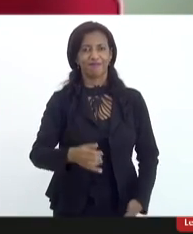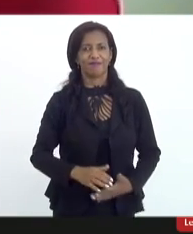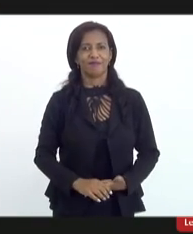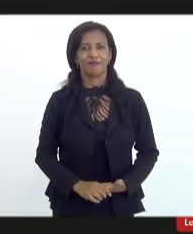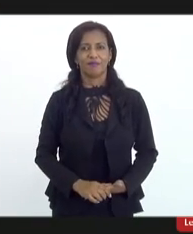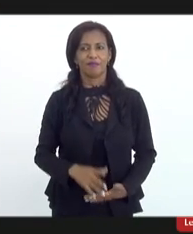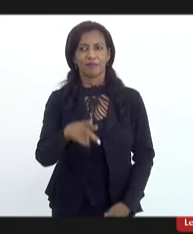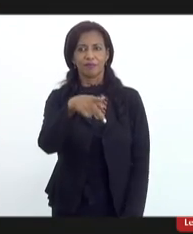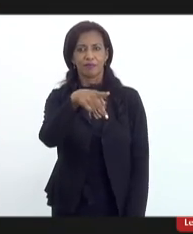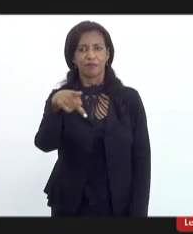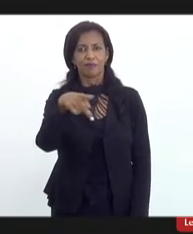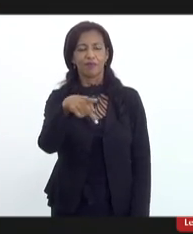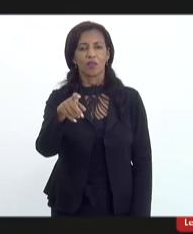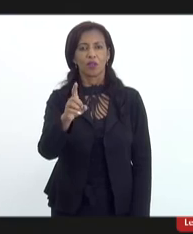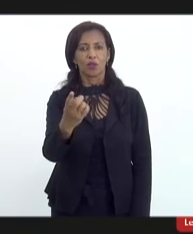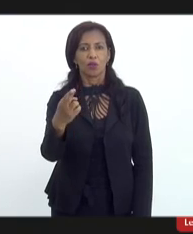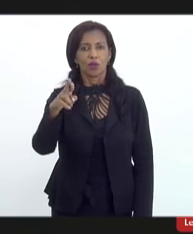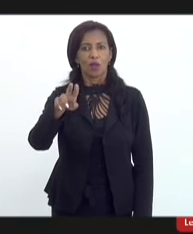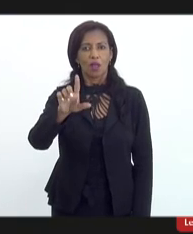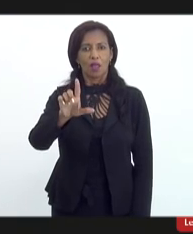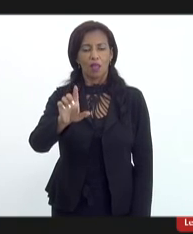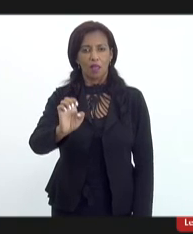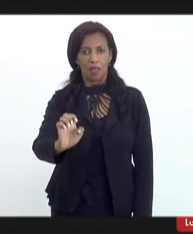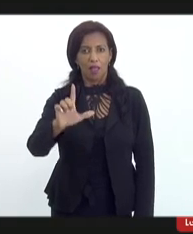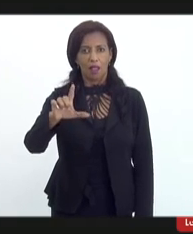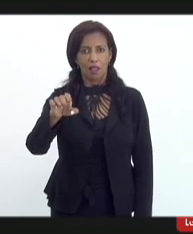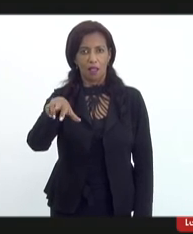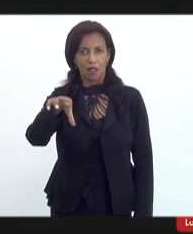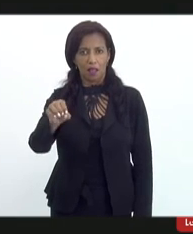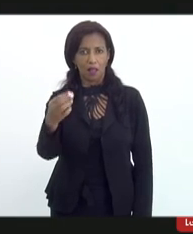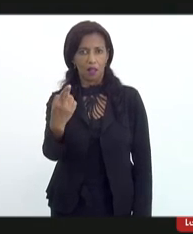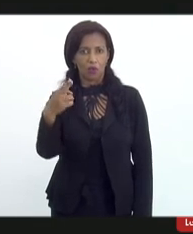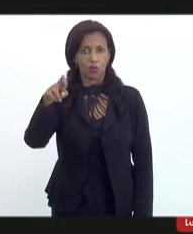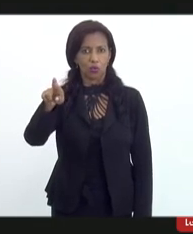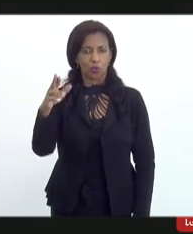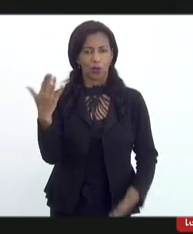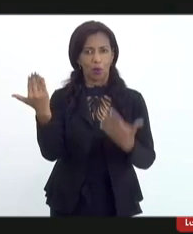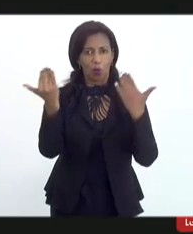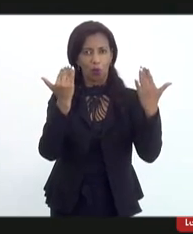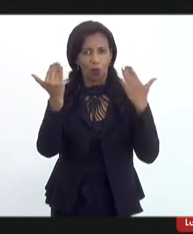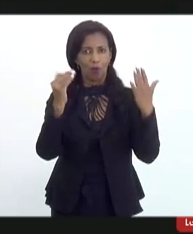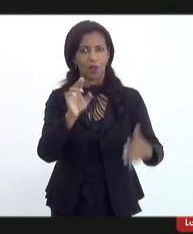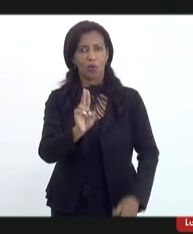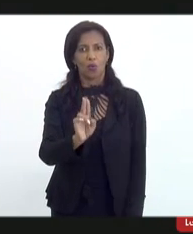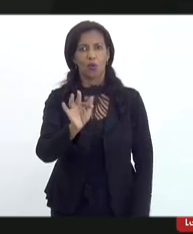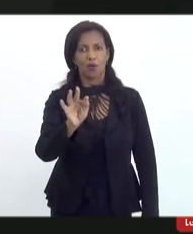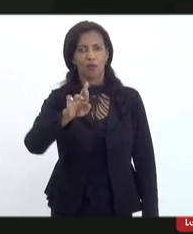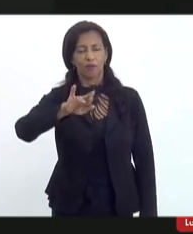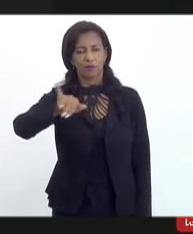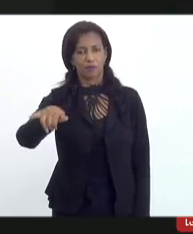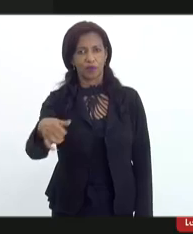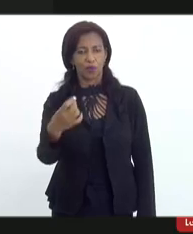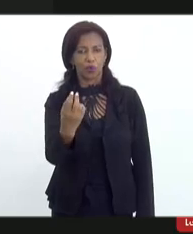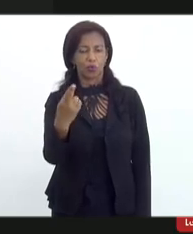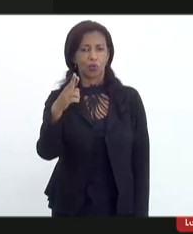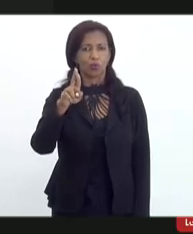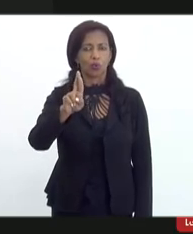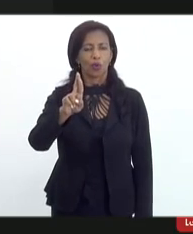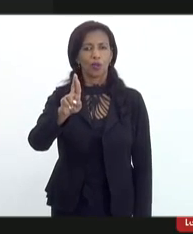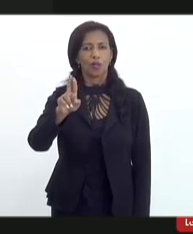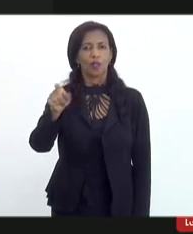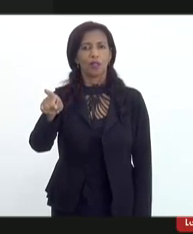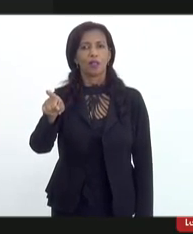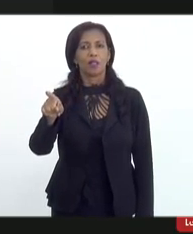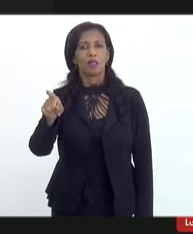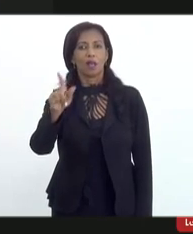A professora doutora Helena Teodoro, pós-doutora em História Comparada da UFRJ, doutora em Filosofia da Universidade